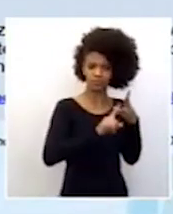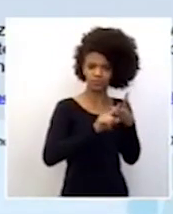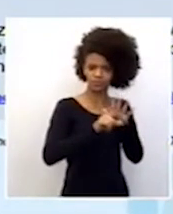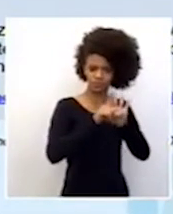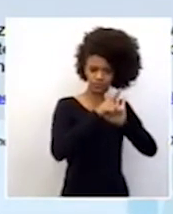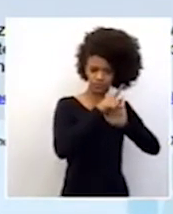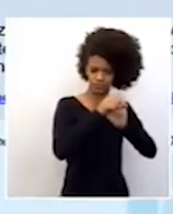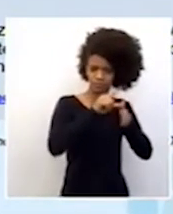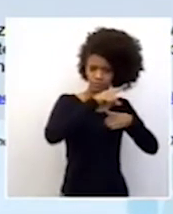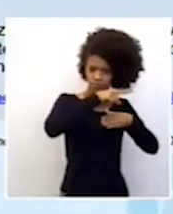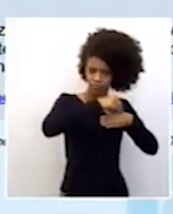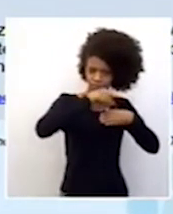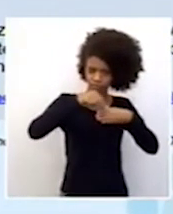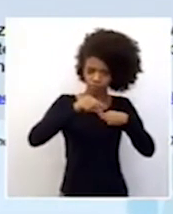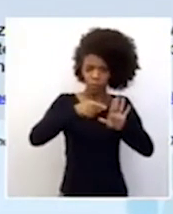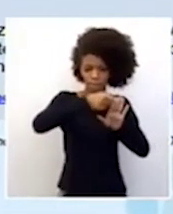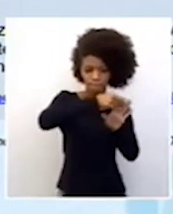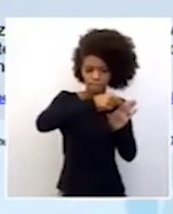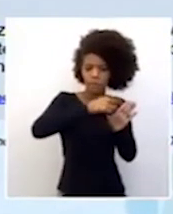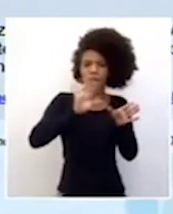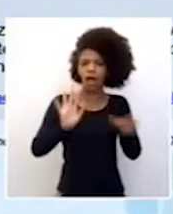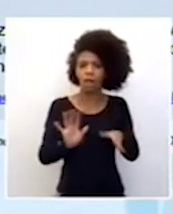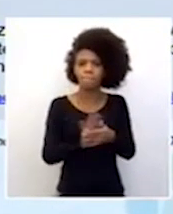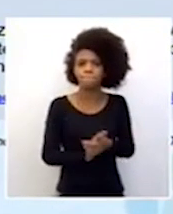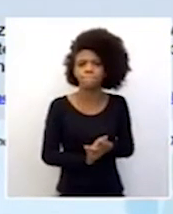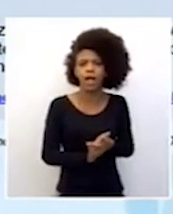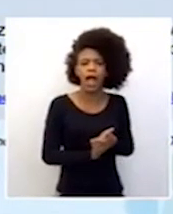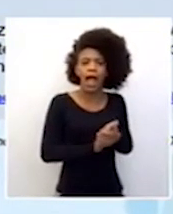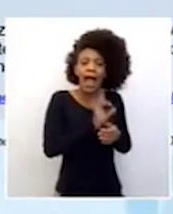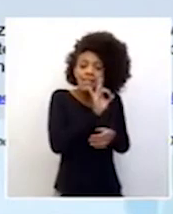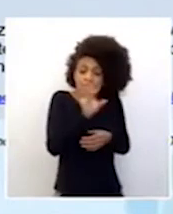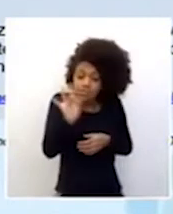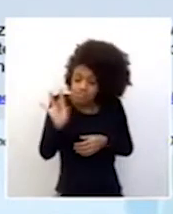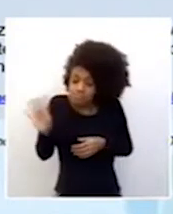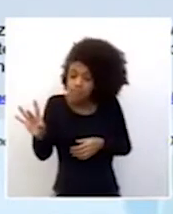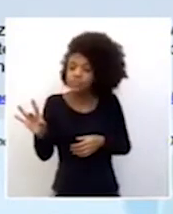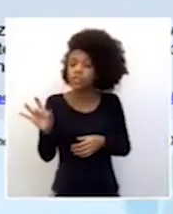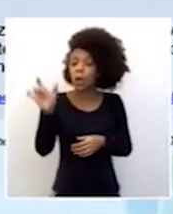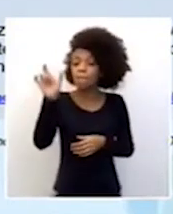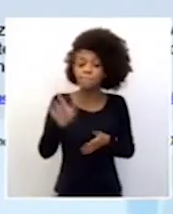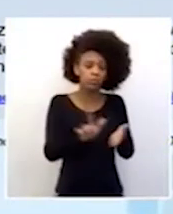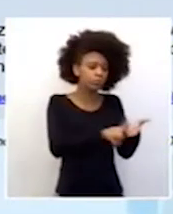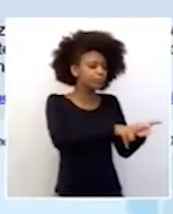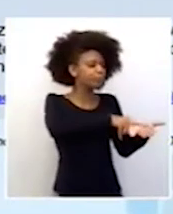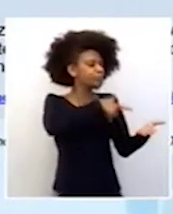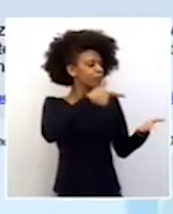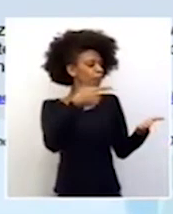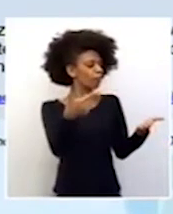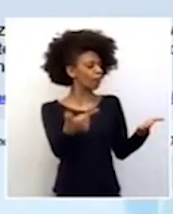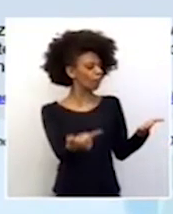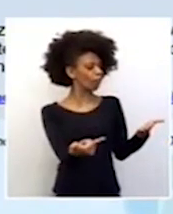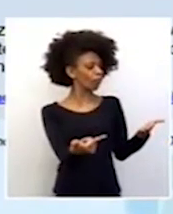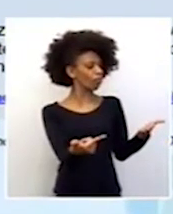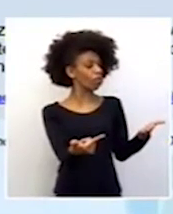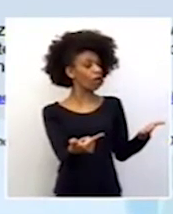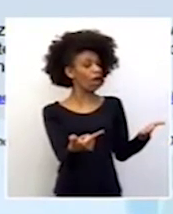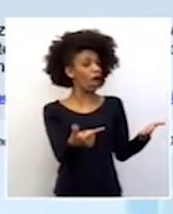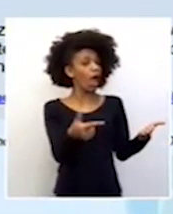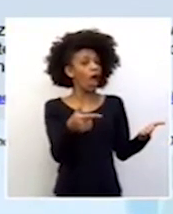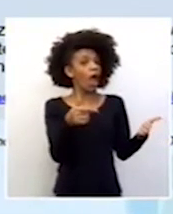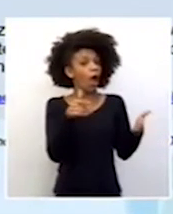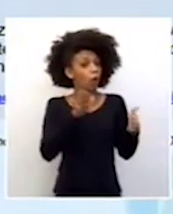leitura dos jornais. Cada vez que um passageiro abrir a folha que estiver lendo, terá o cuidado de não roçar